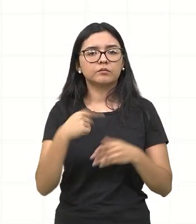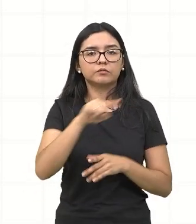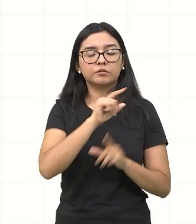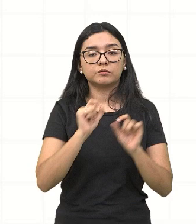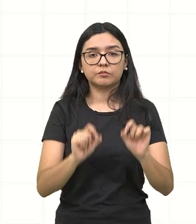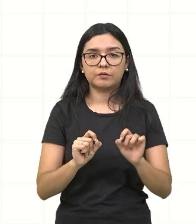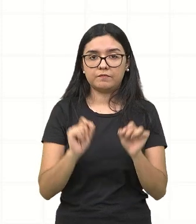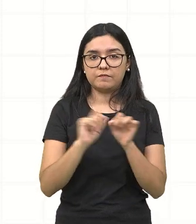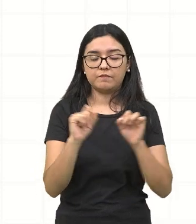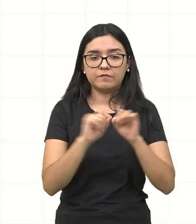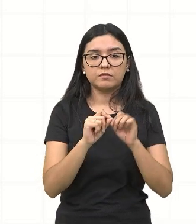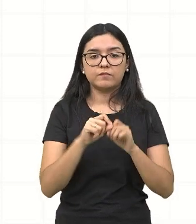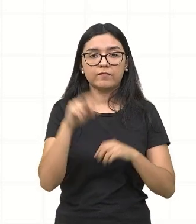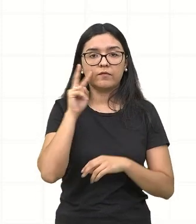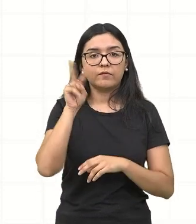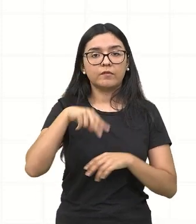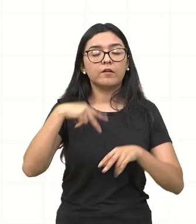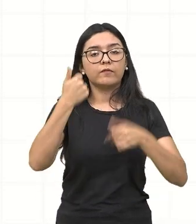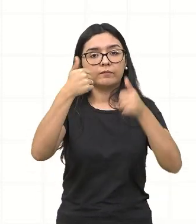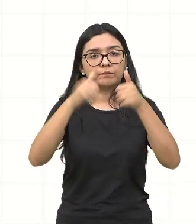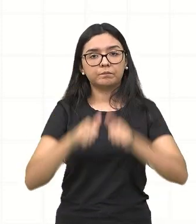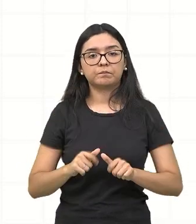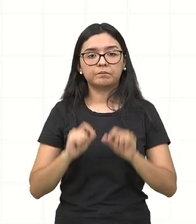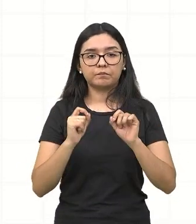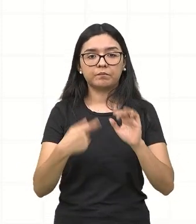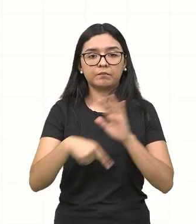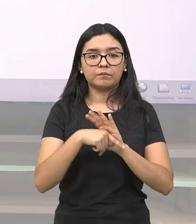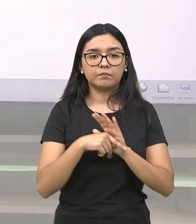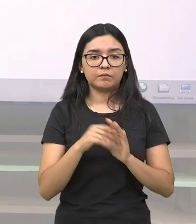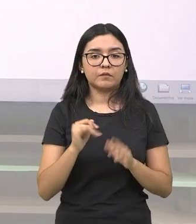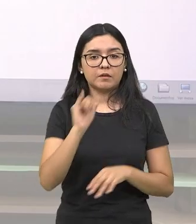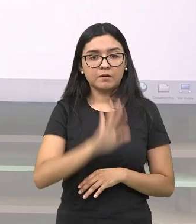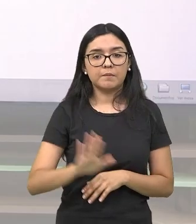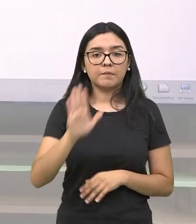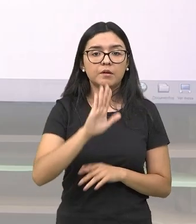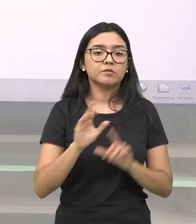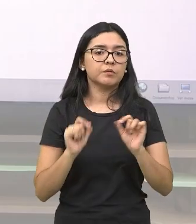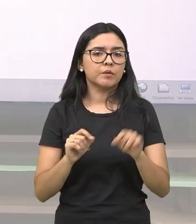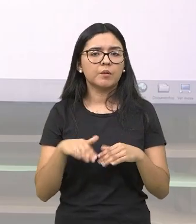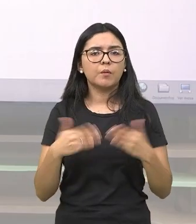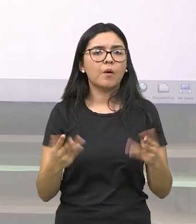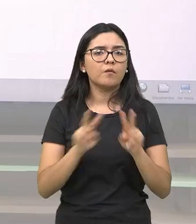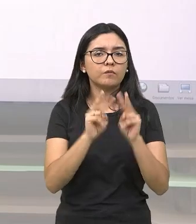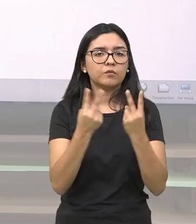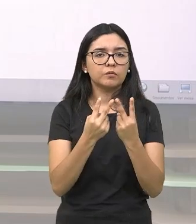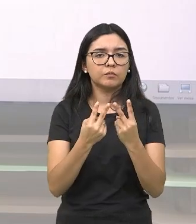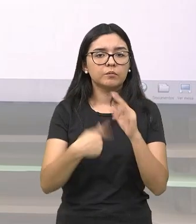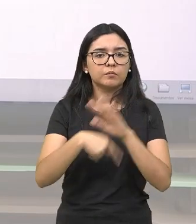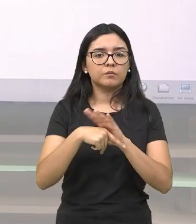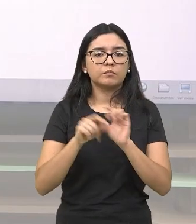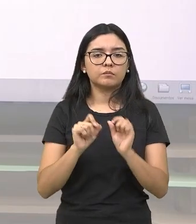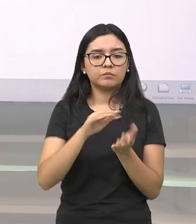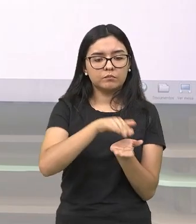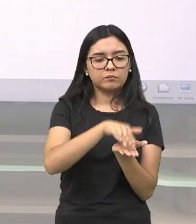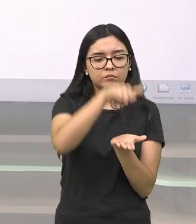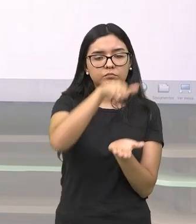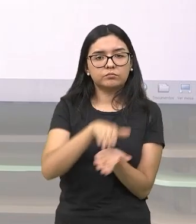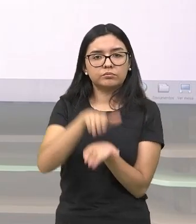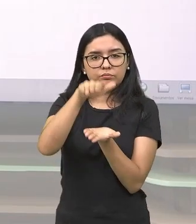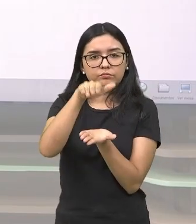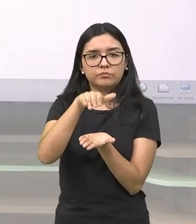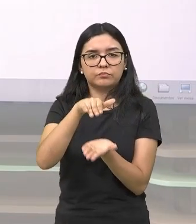vai olhar para o que nós temos aqui do meu lado e dizer para mim qual é o volume do